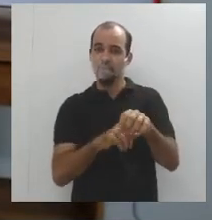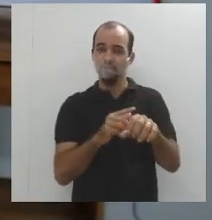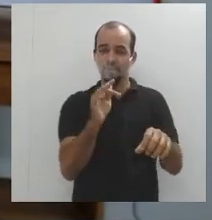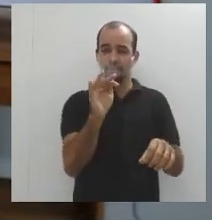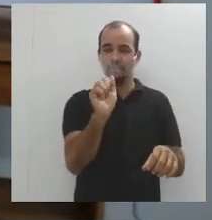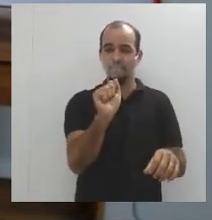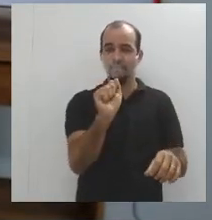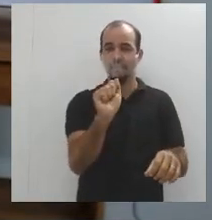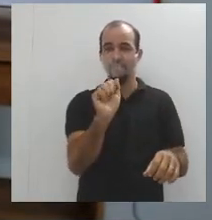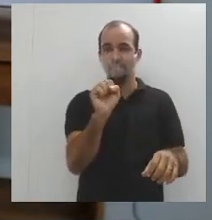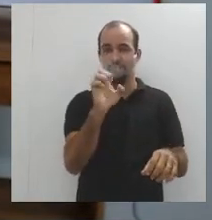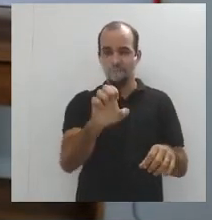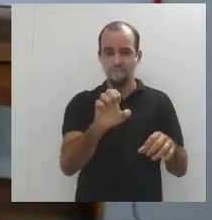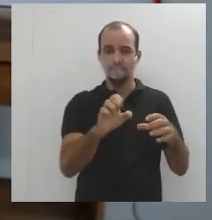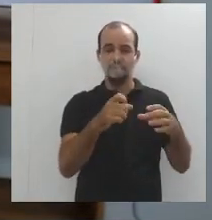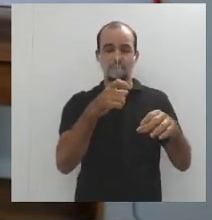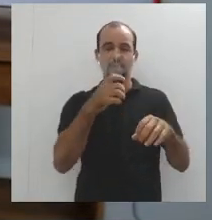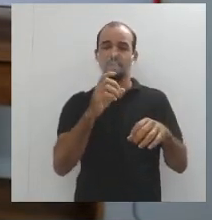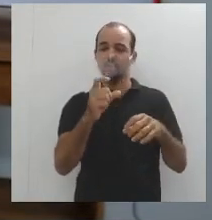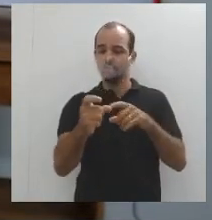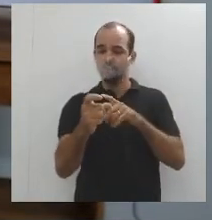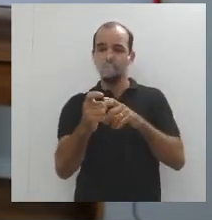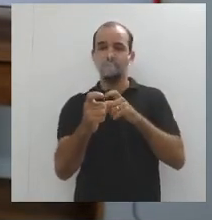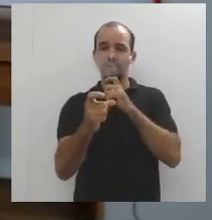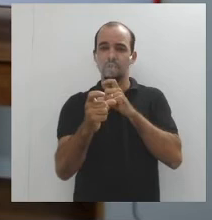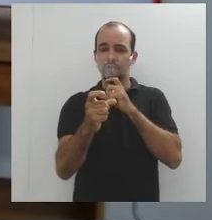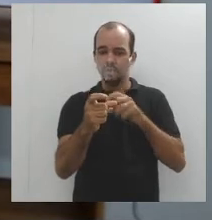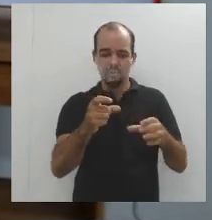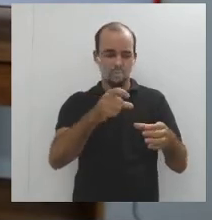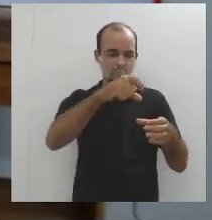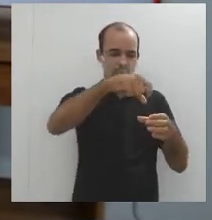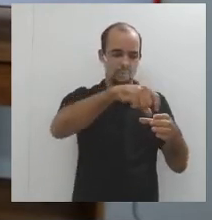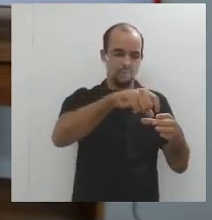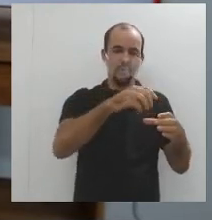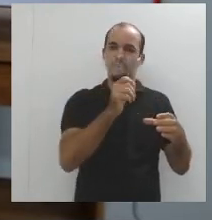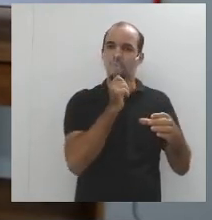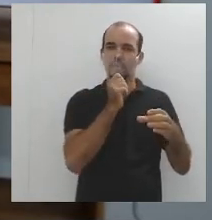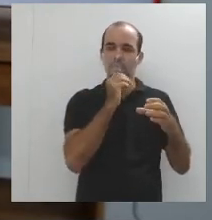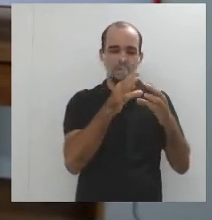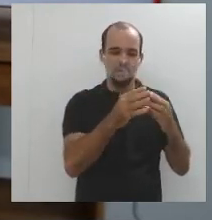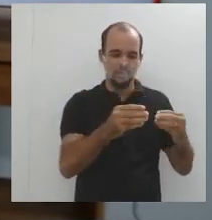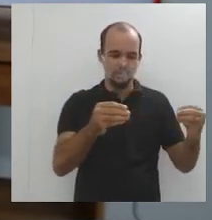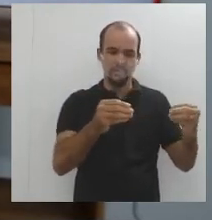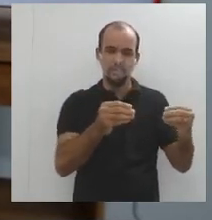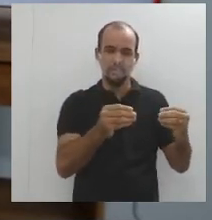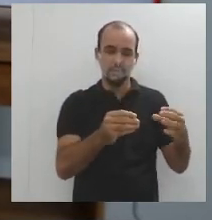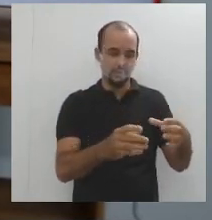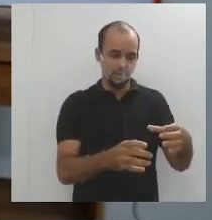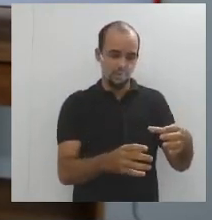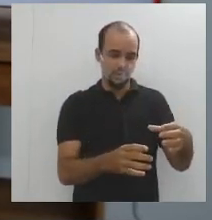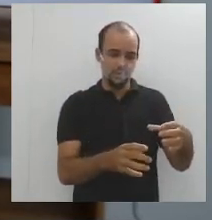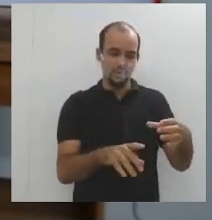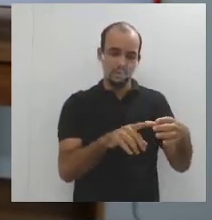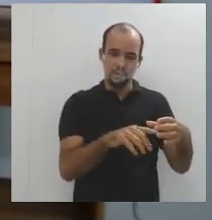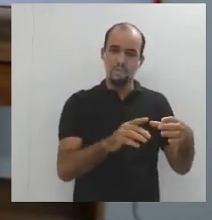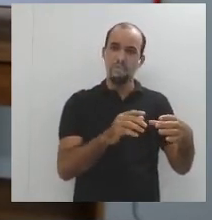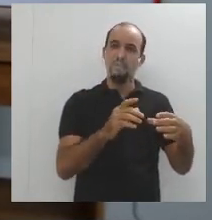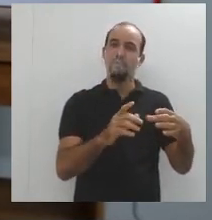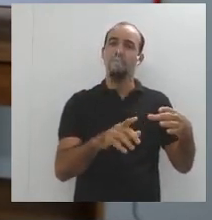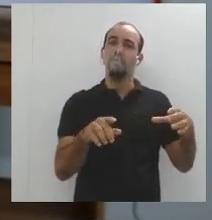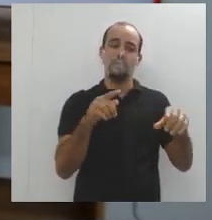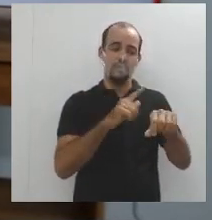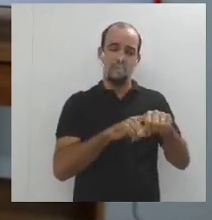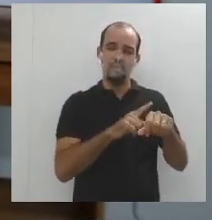é o sal, que é não dissolvido, tá bom? E uma fase líquida, que eu tenho uma mistura tanto